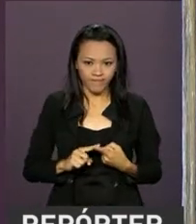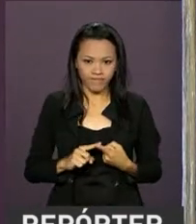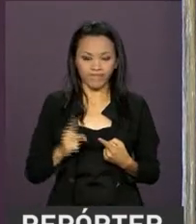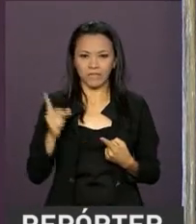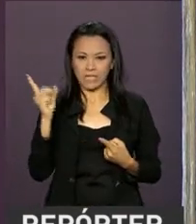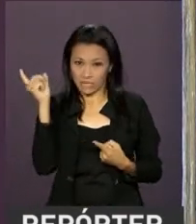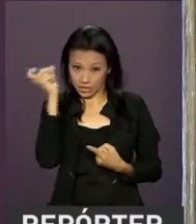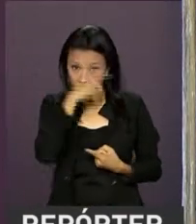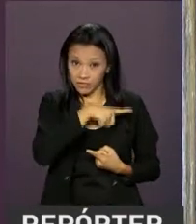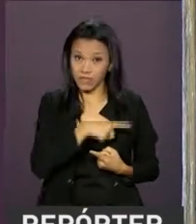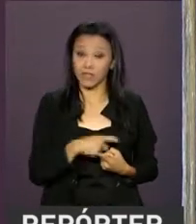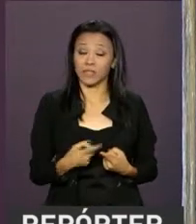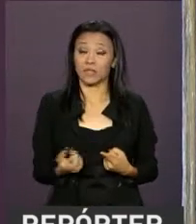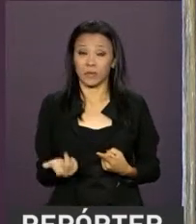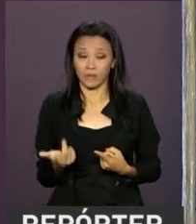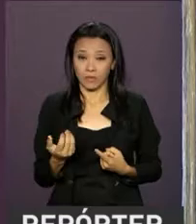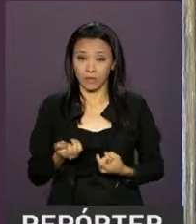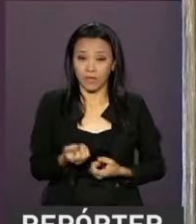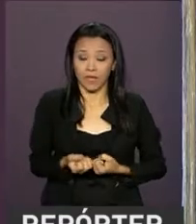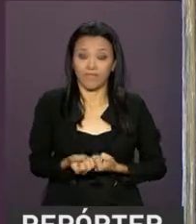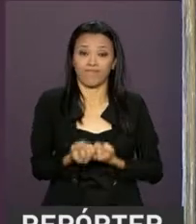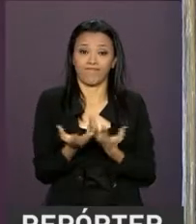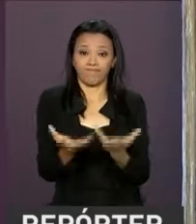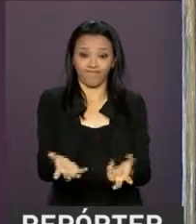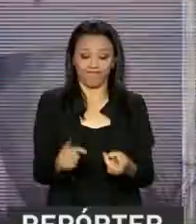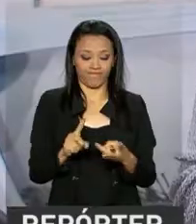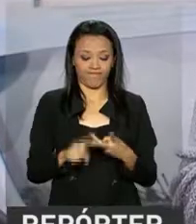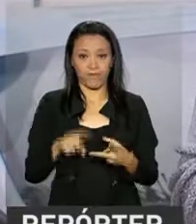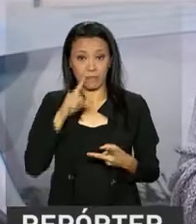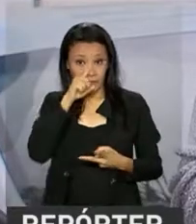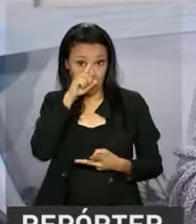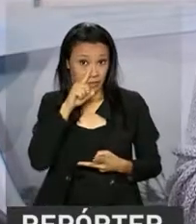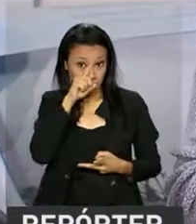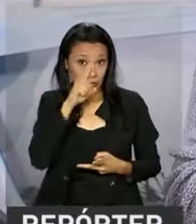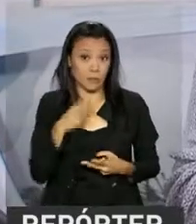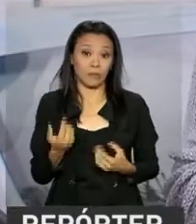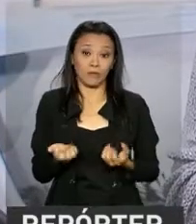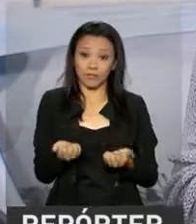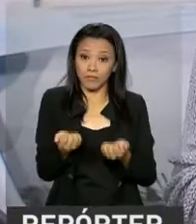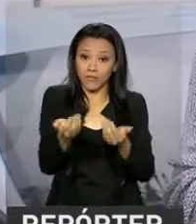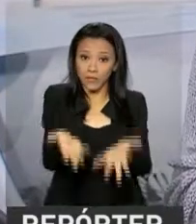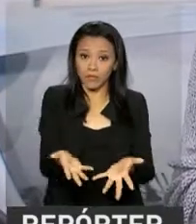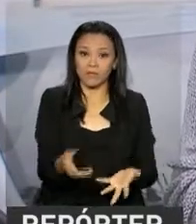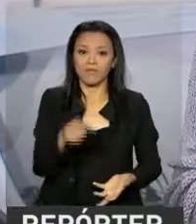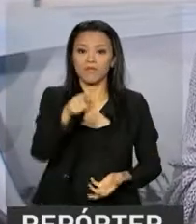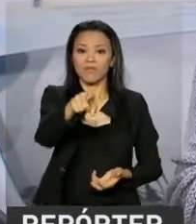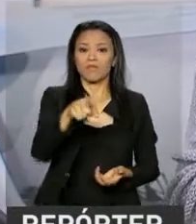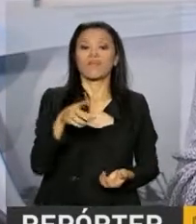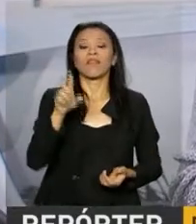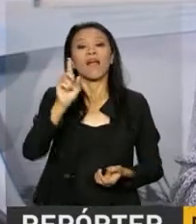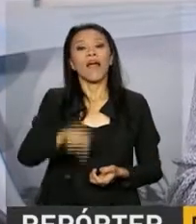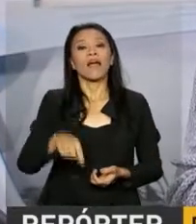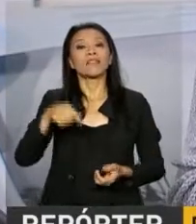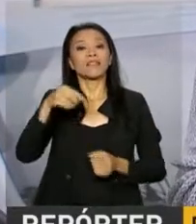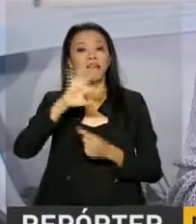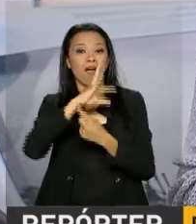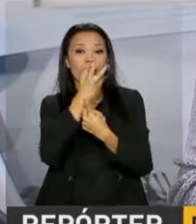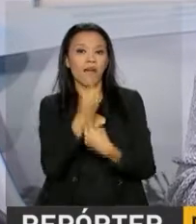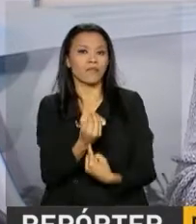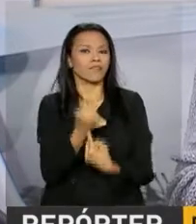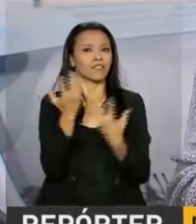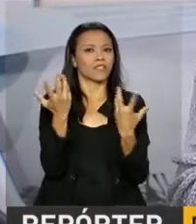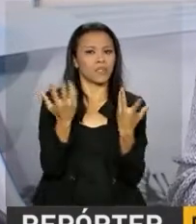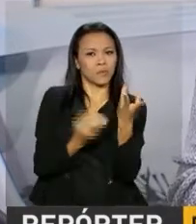dificuldades para transmitir perigos ártico se o ato foi o primeiro bem imaterial reconhecido no país